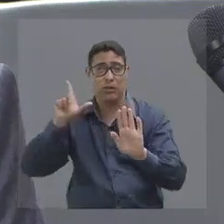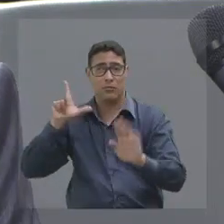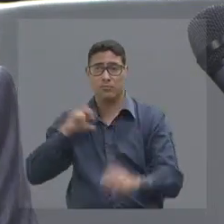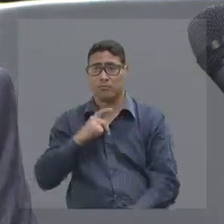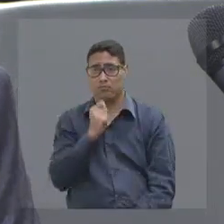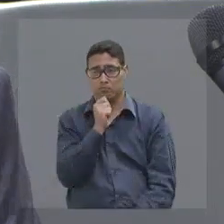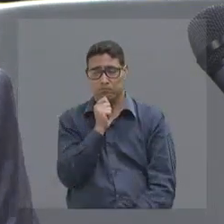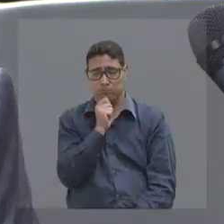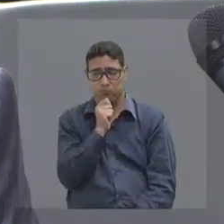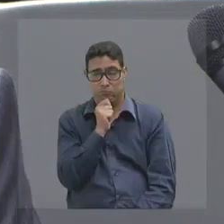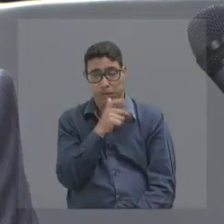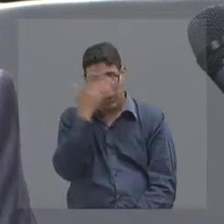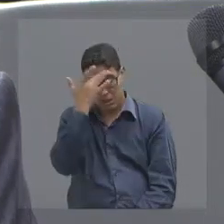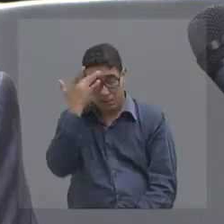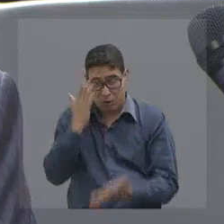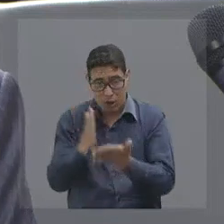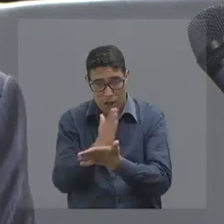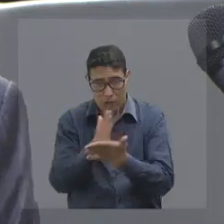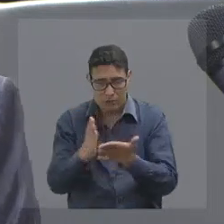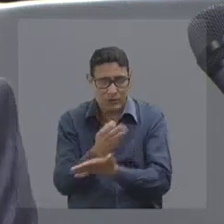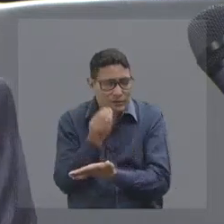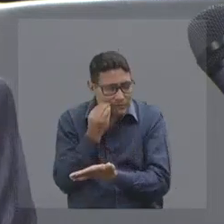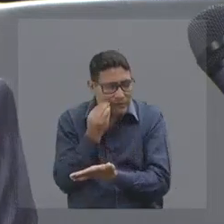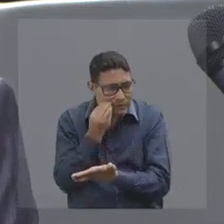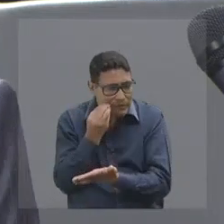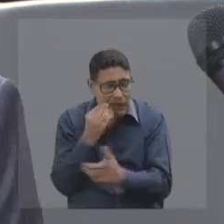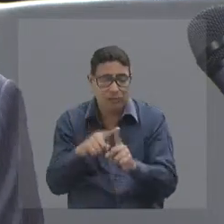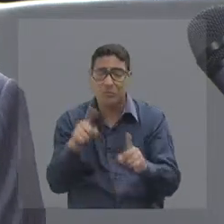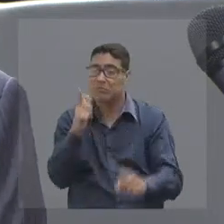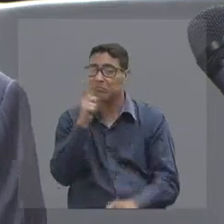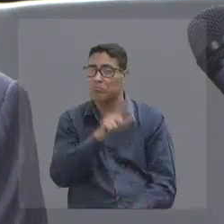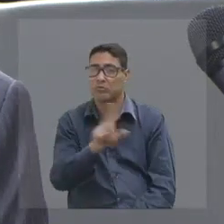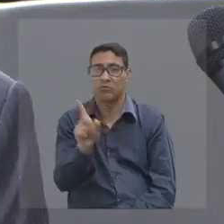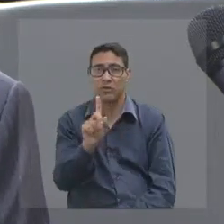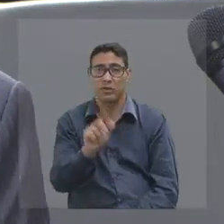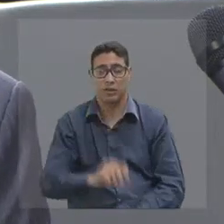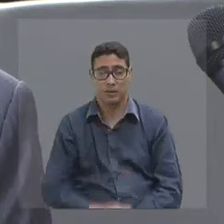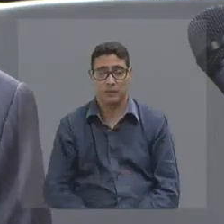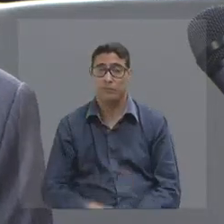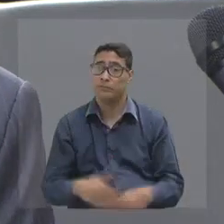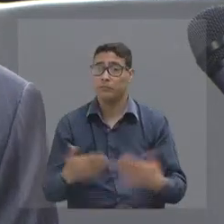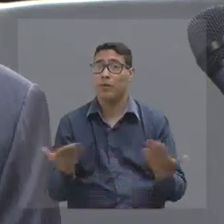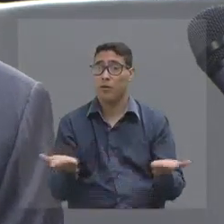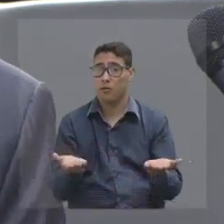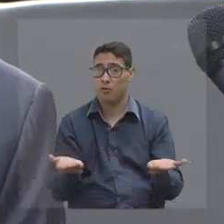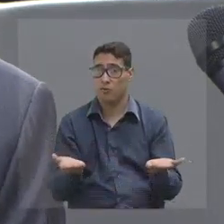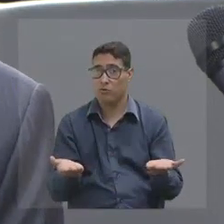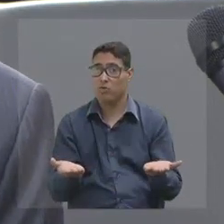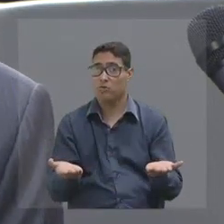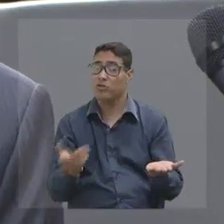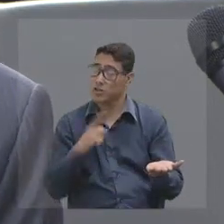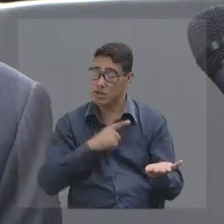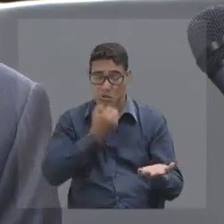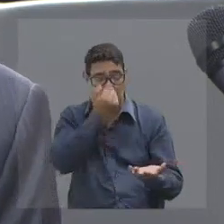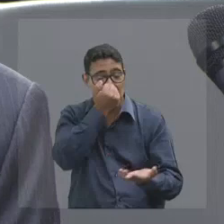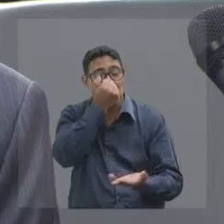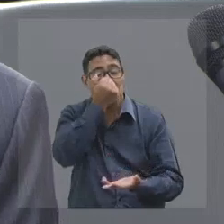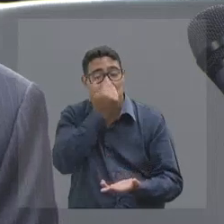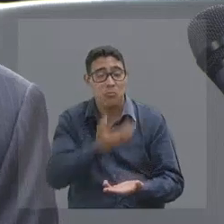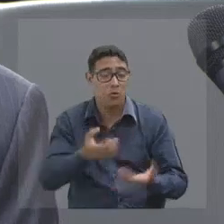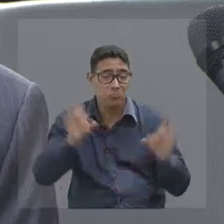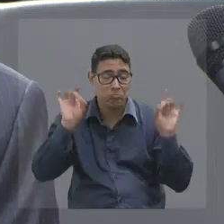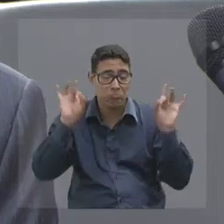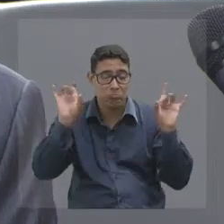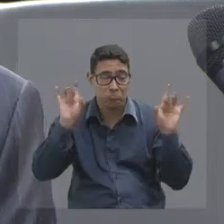muita gente tentava e acabava que não conseguia hoje não hoje já é sucesso inclusive na minha região no município de